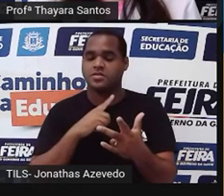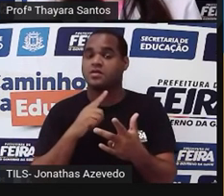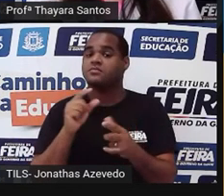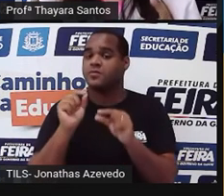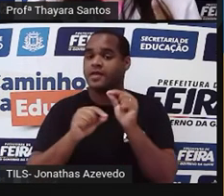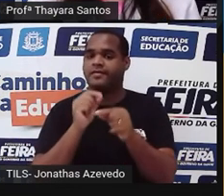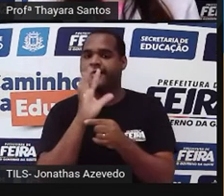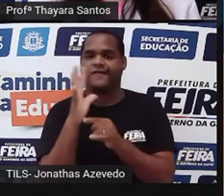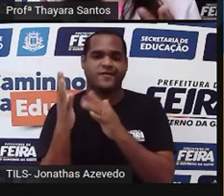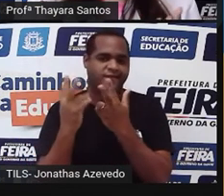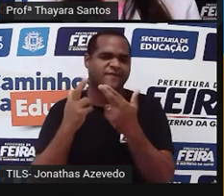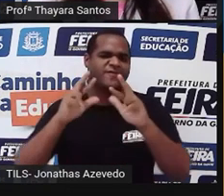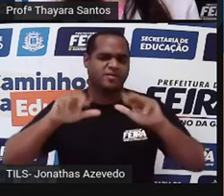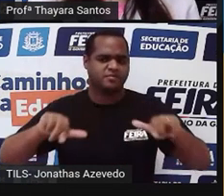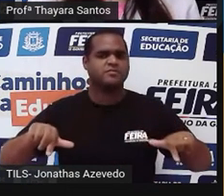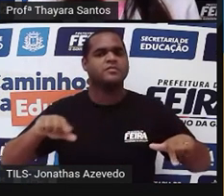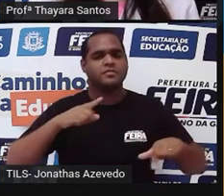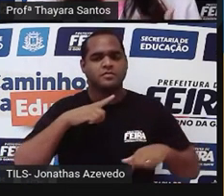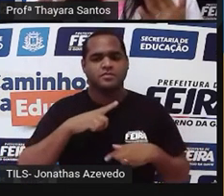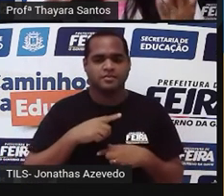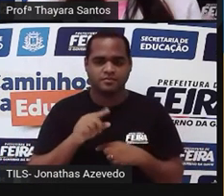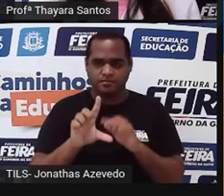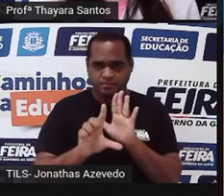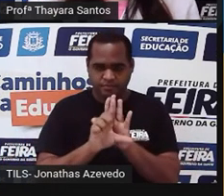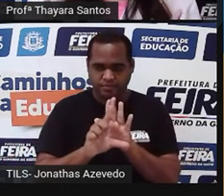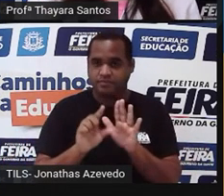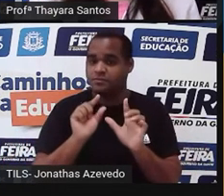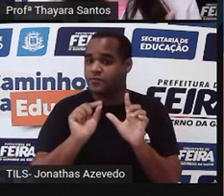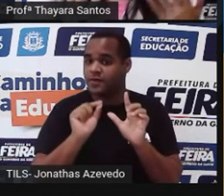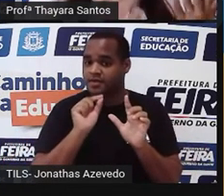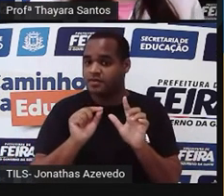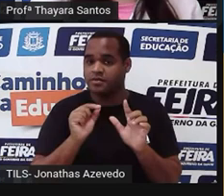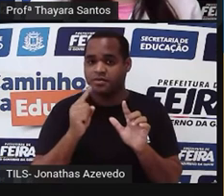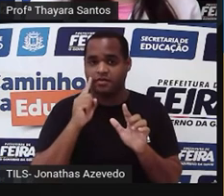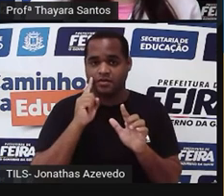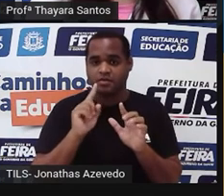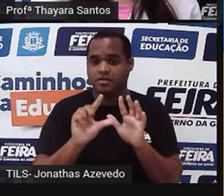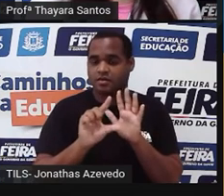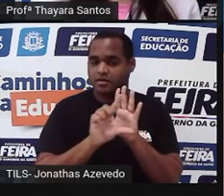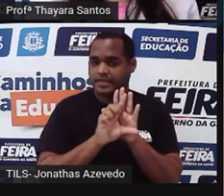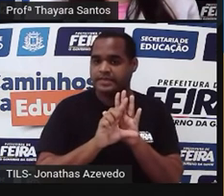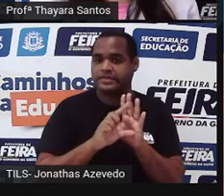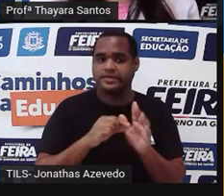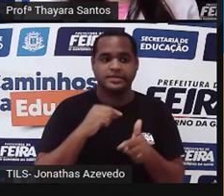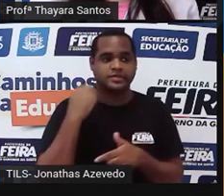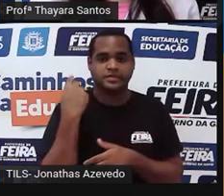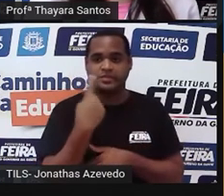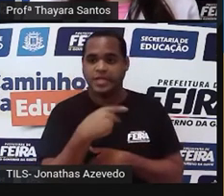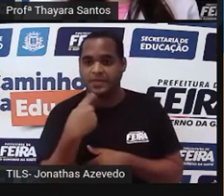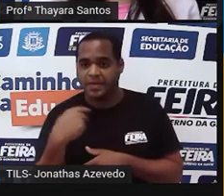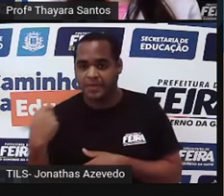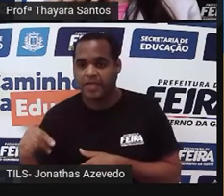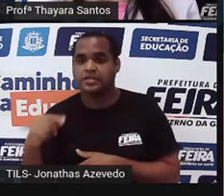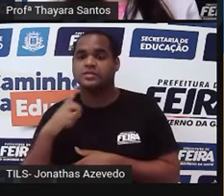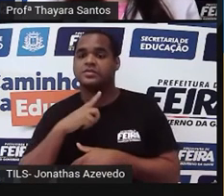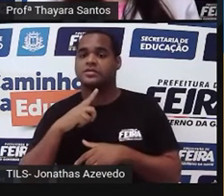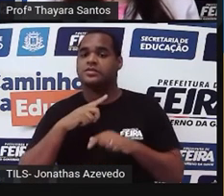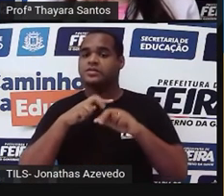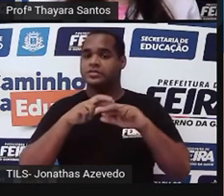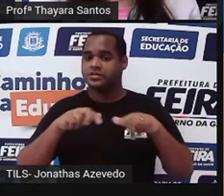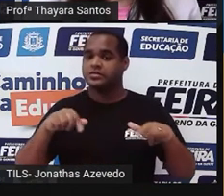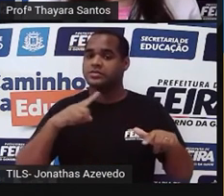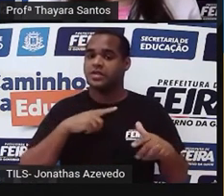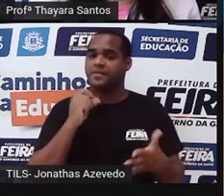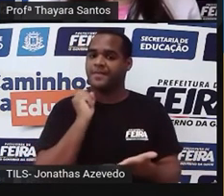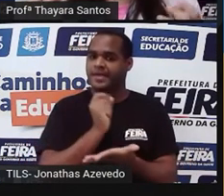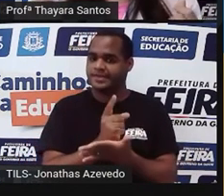lei? Essa lei, ela determina que, se por acaso você comprometer algum desses serviços ecossistêmicos, você vai precisar